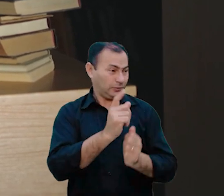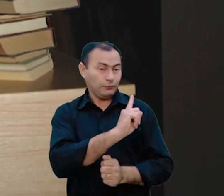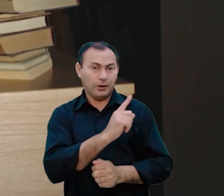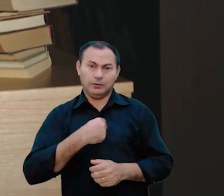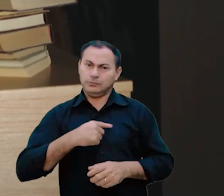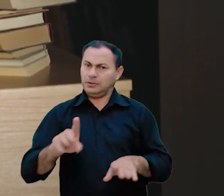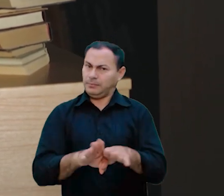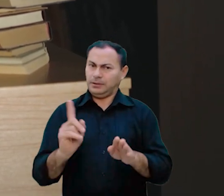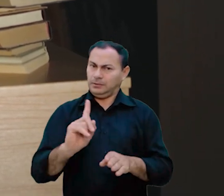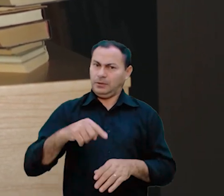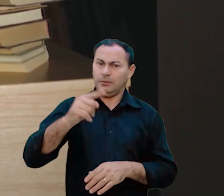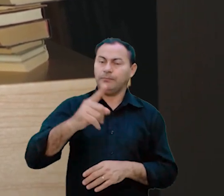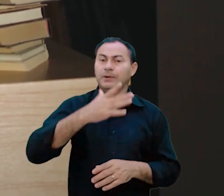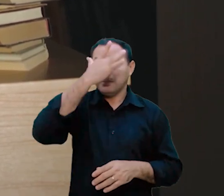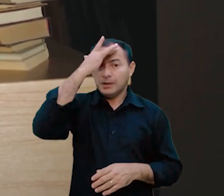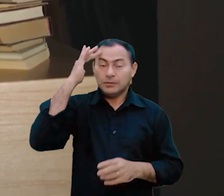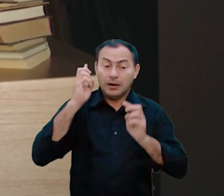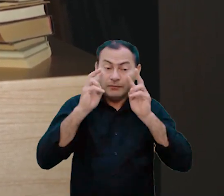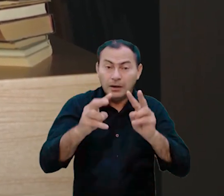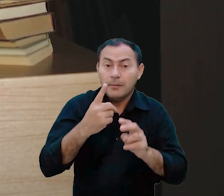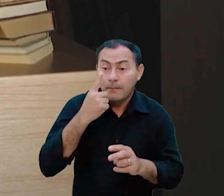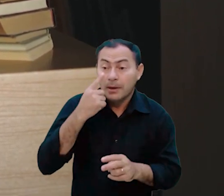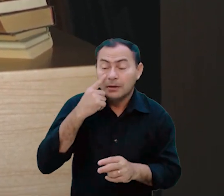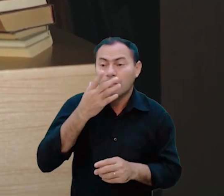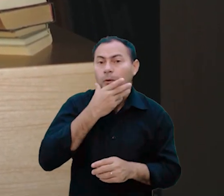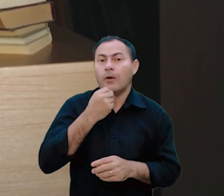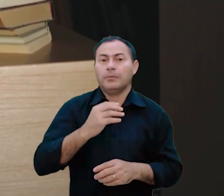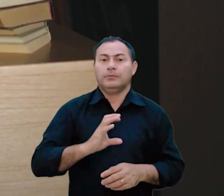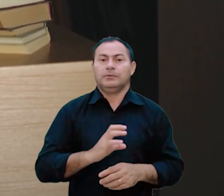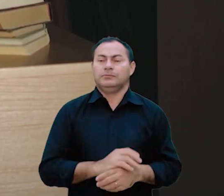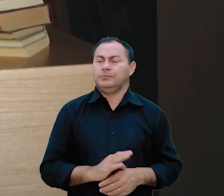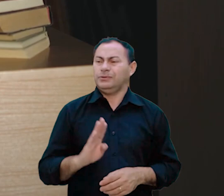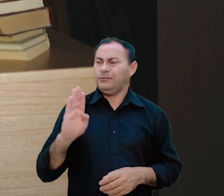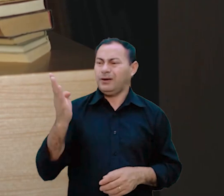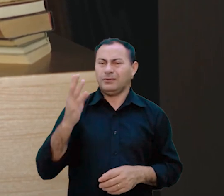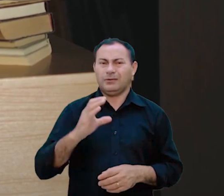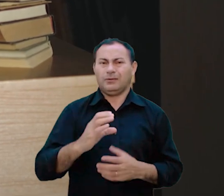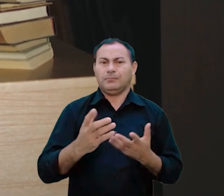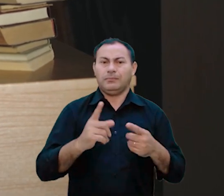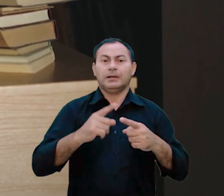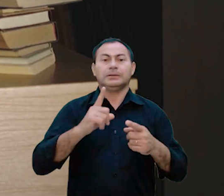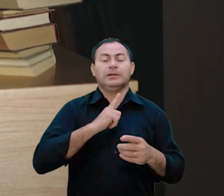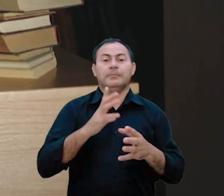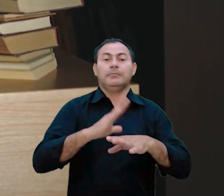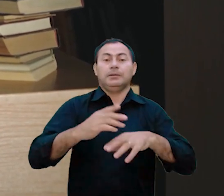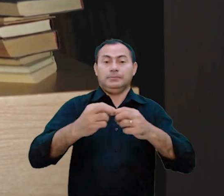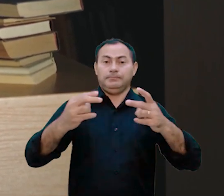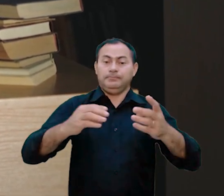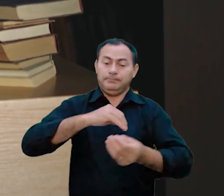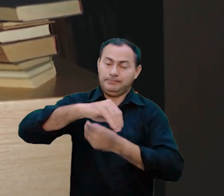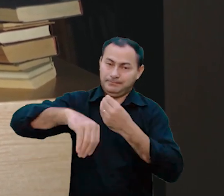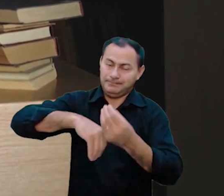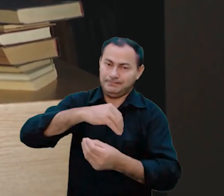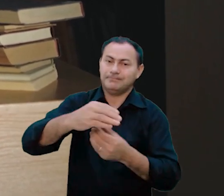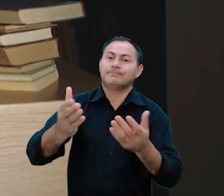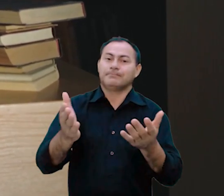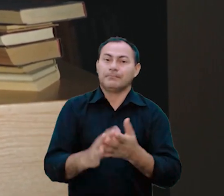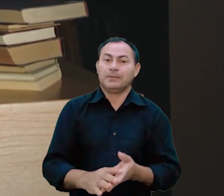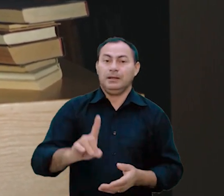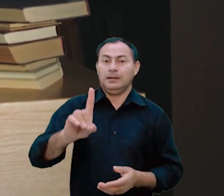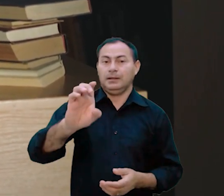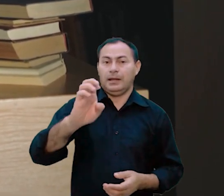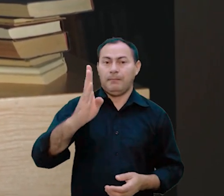não irei. Quando as pessoas veem isso, pensam que ele foi muito covarde, né? Mas havia mais coisa